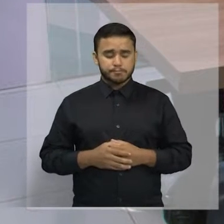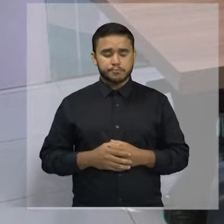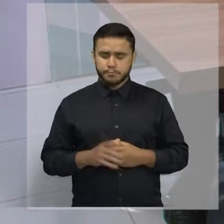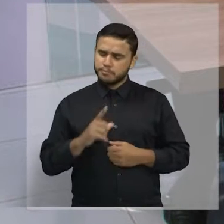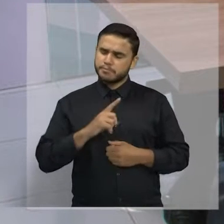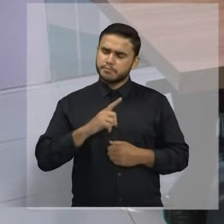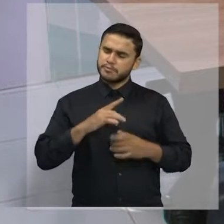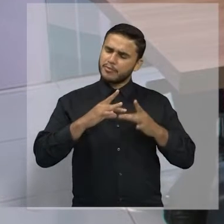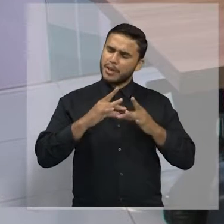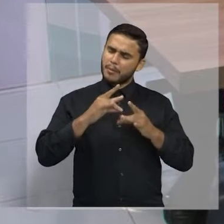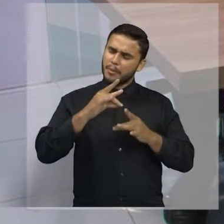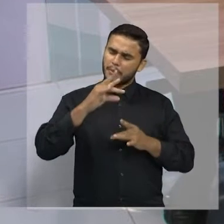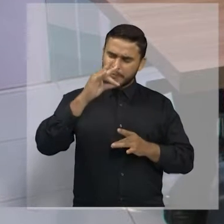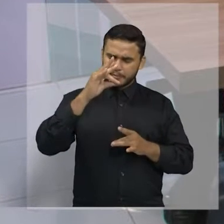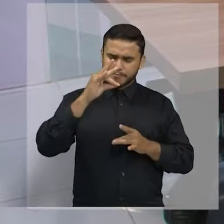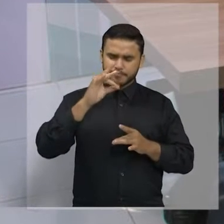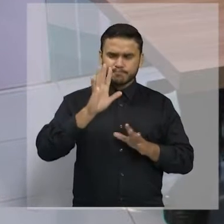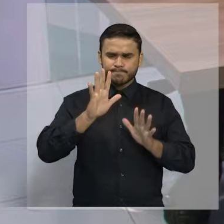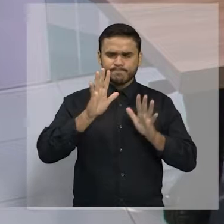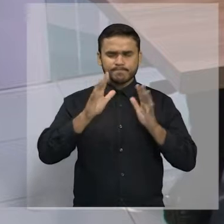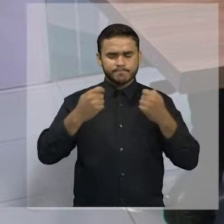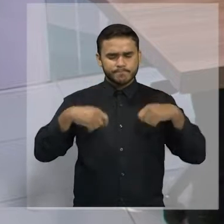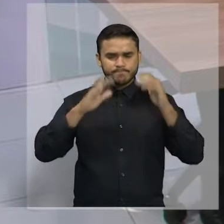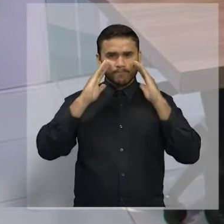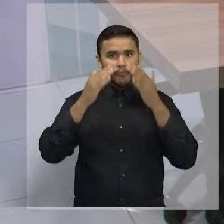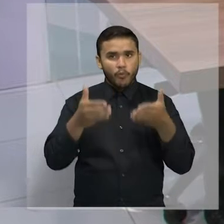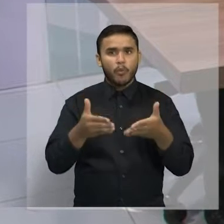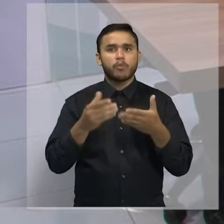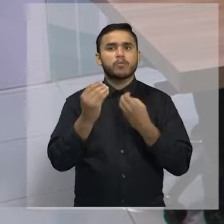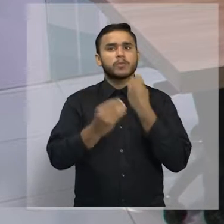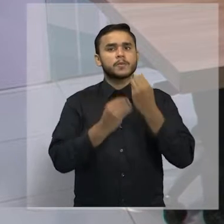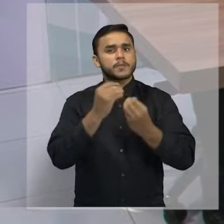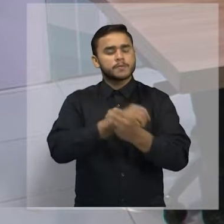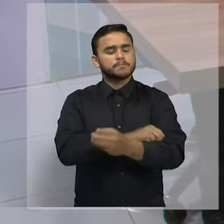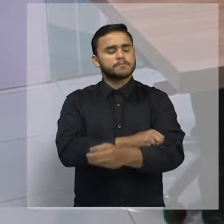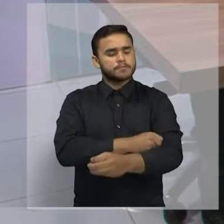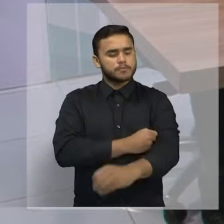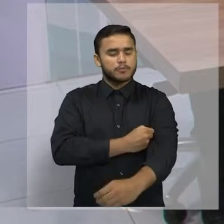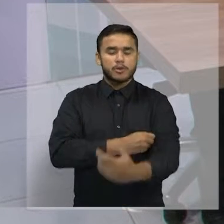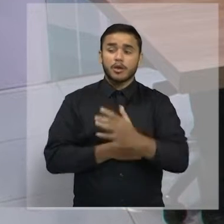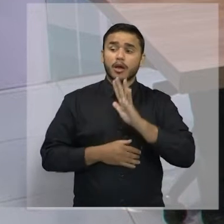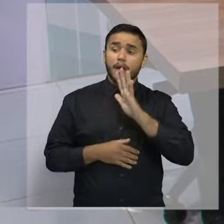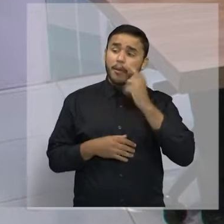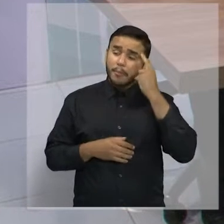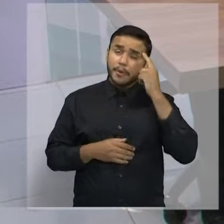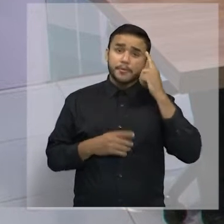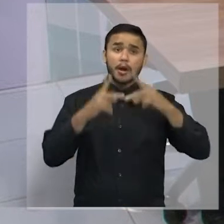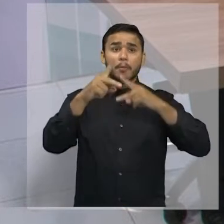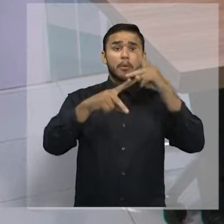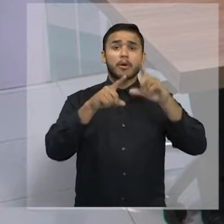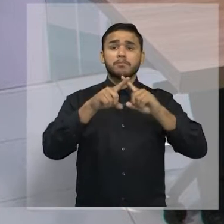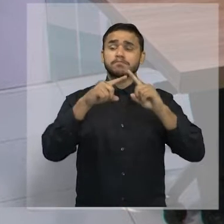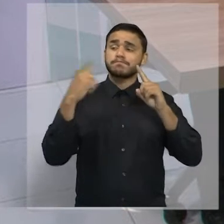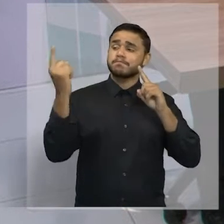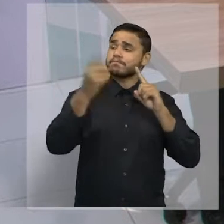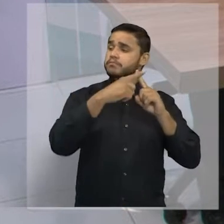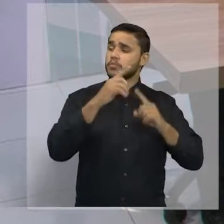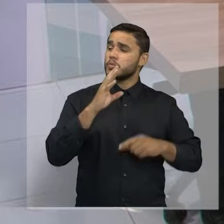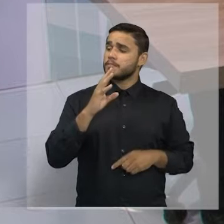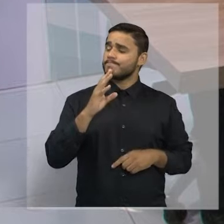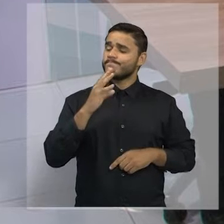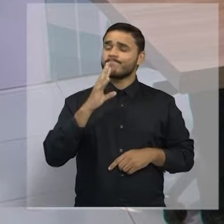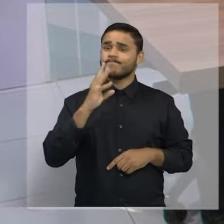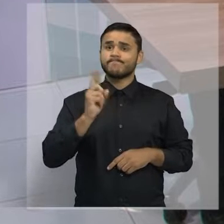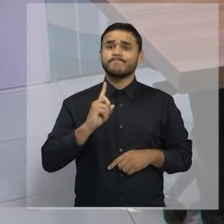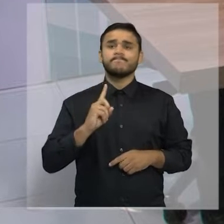complexo pela sua tecnicidade, pelo desconhecimento da população, que é